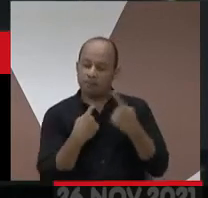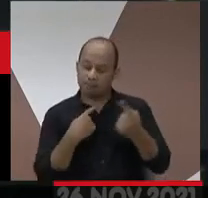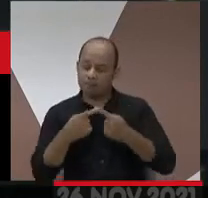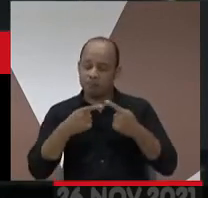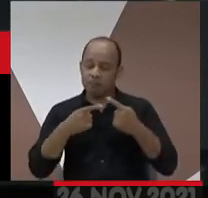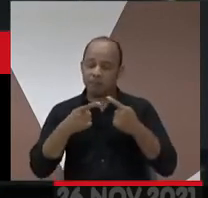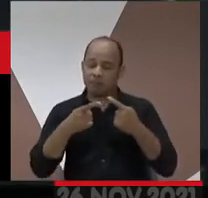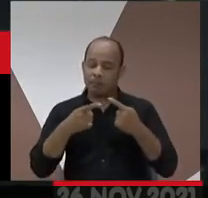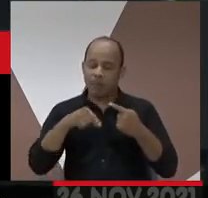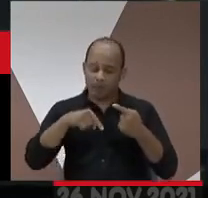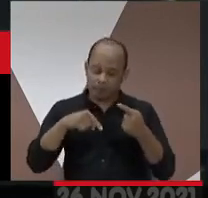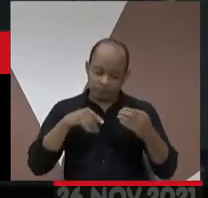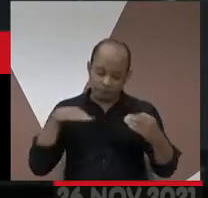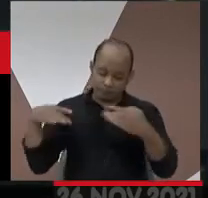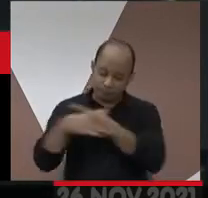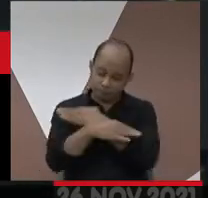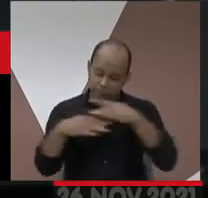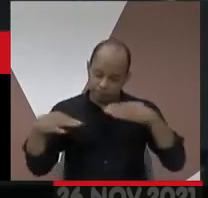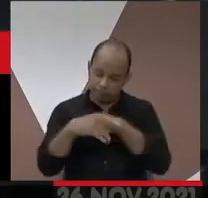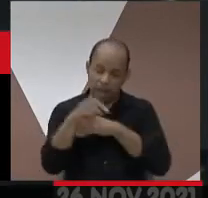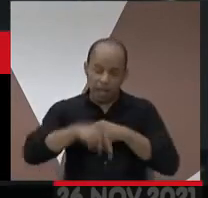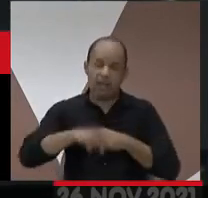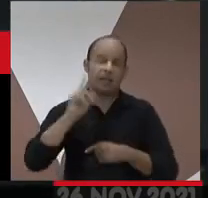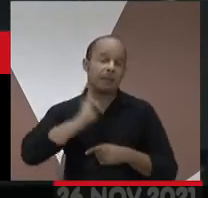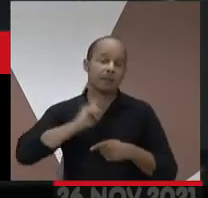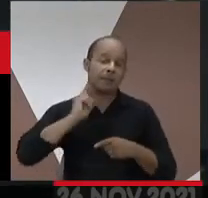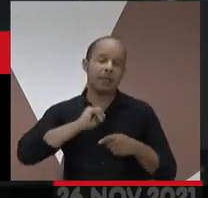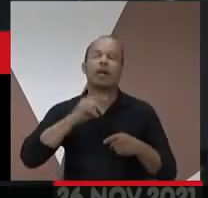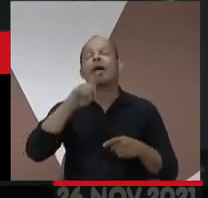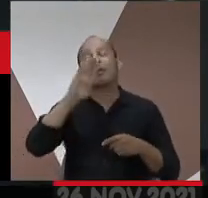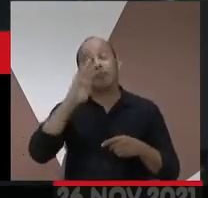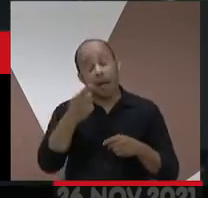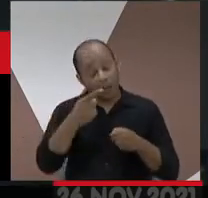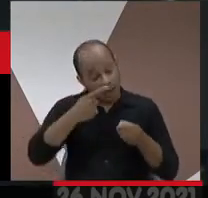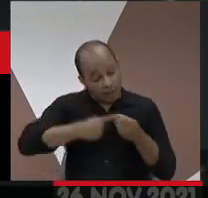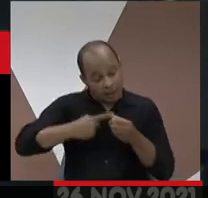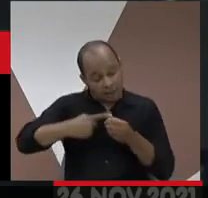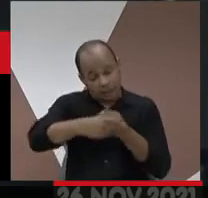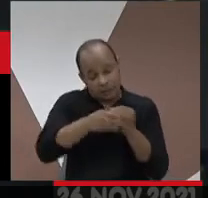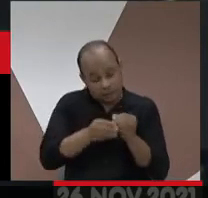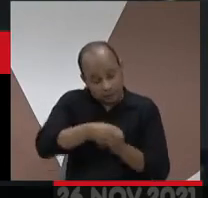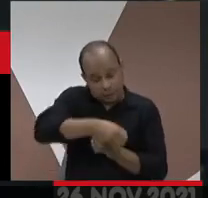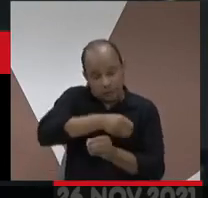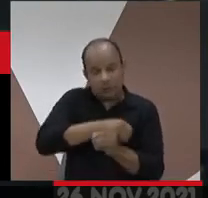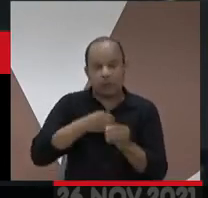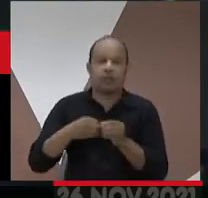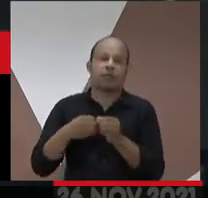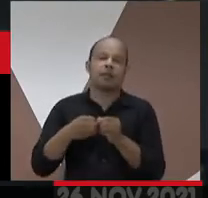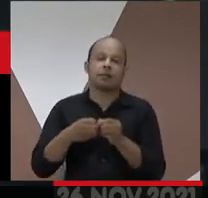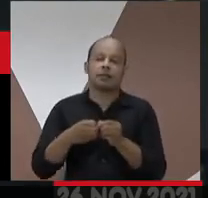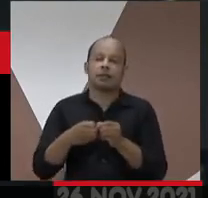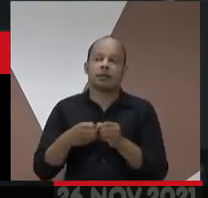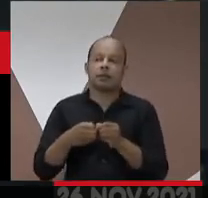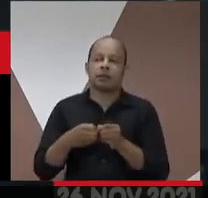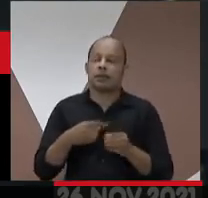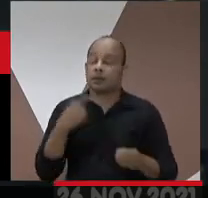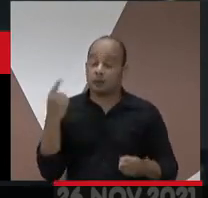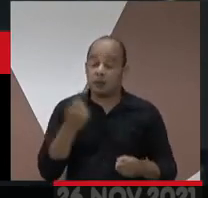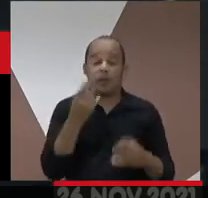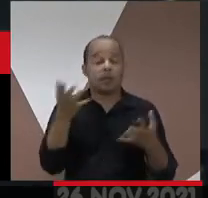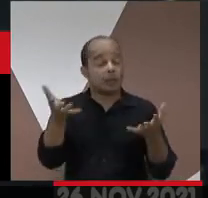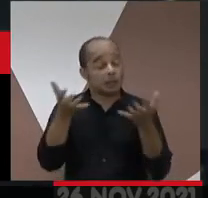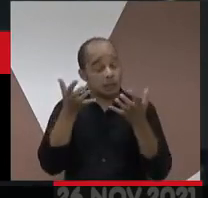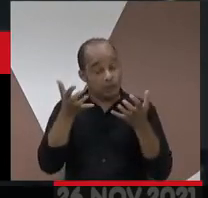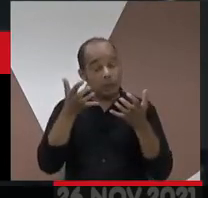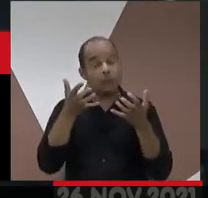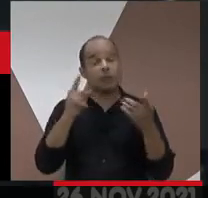da região metropolitana de BH. Então, nós temos um problema, o primeiro problema é a mobilidade na região. Hoje